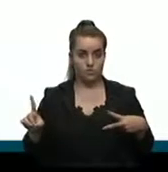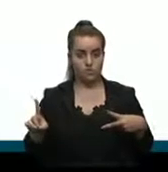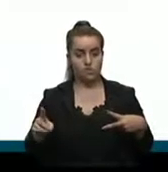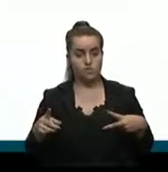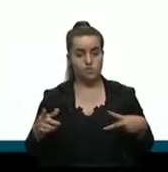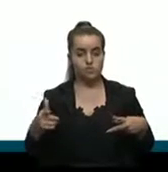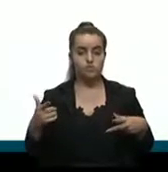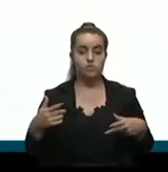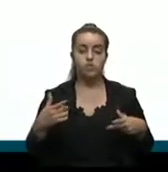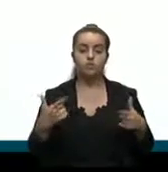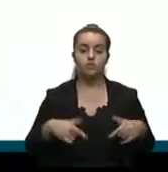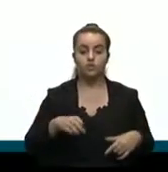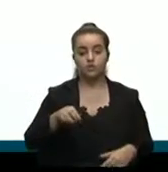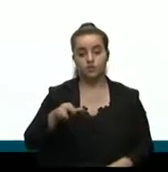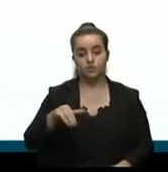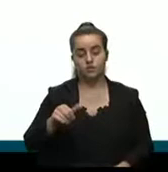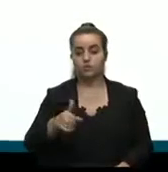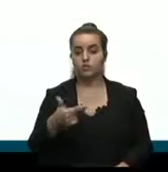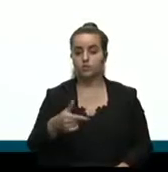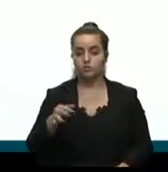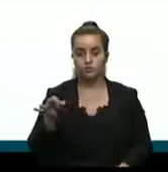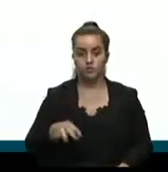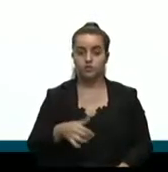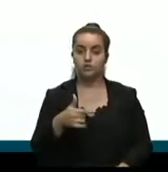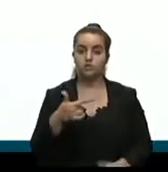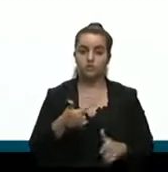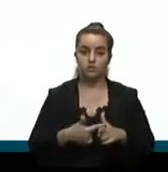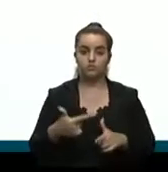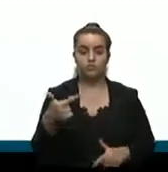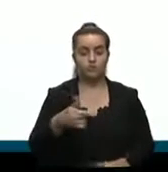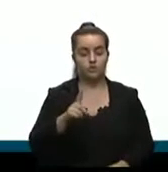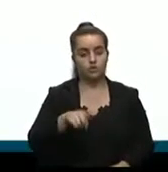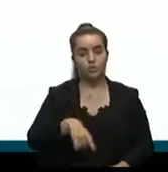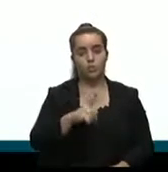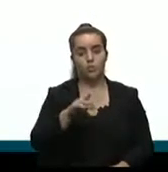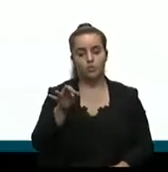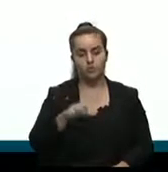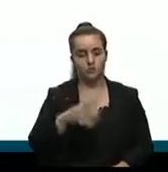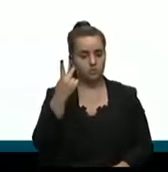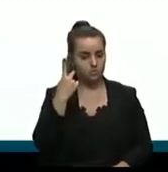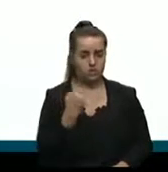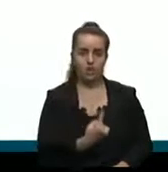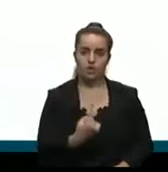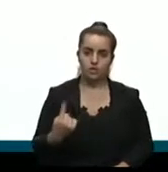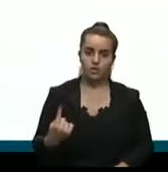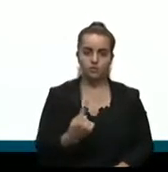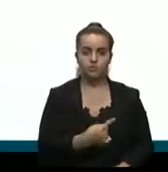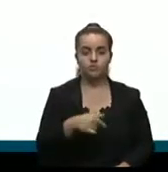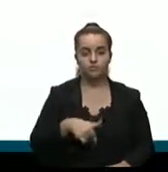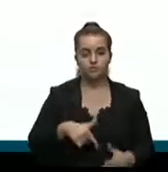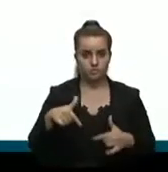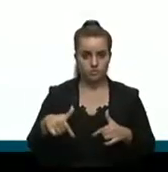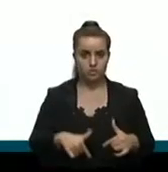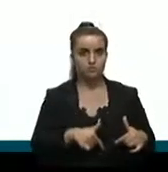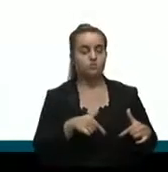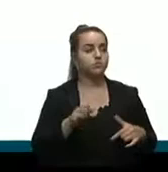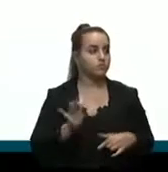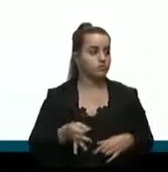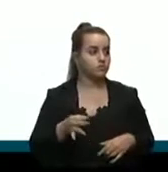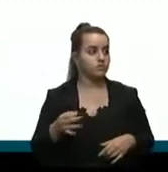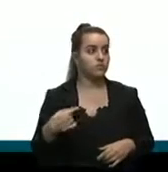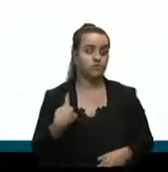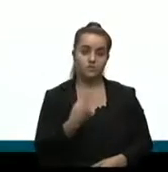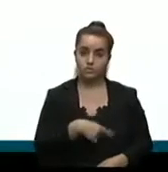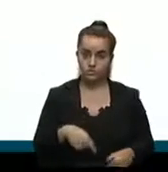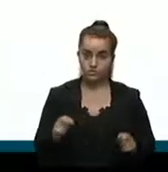da nossa região crítica. 2% dividido por 2, 1% para cada uma dessas regiões.